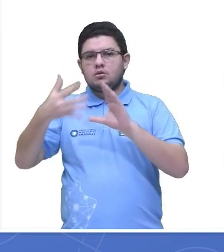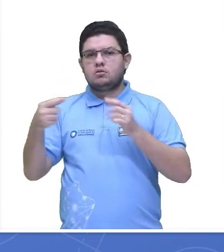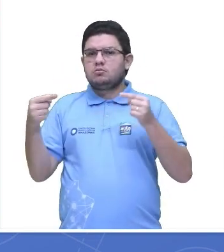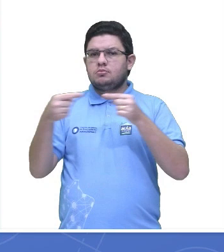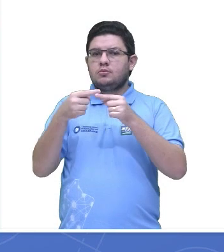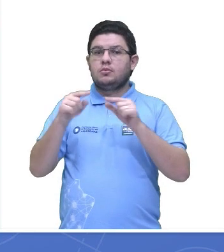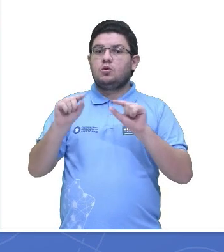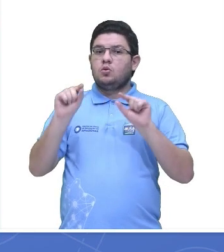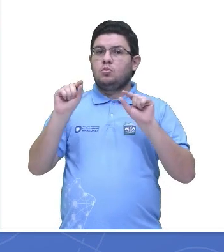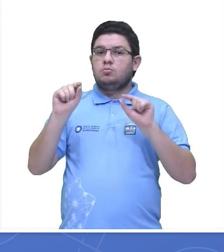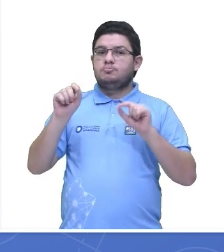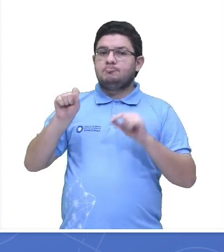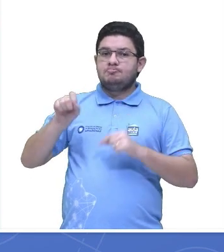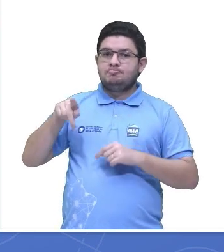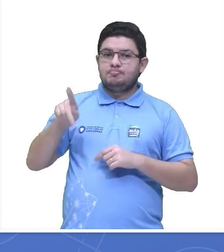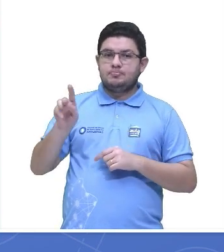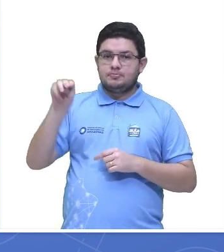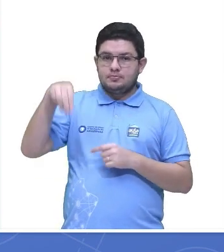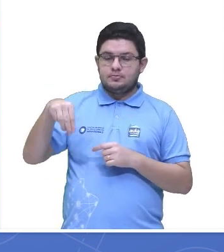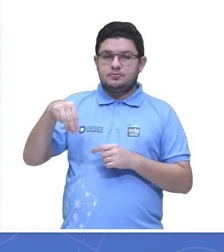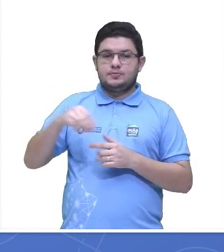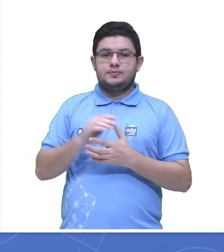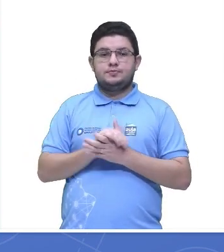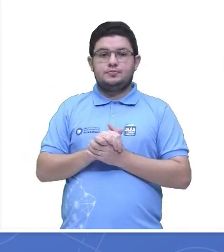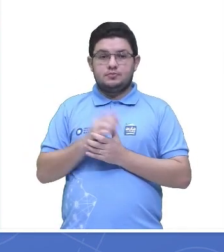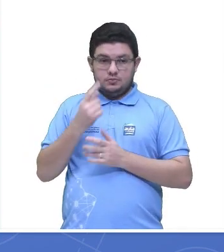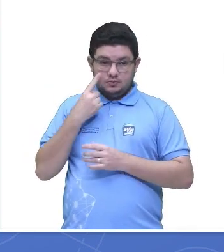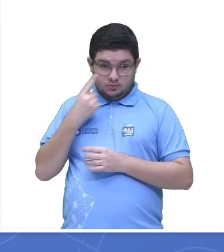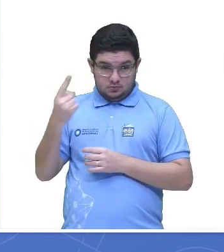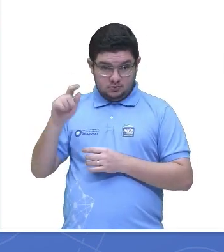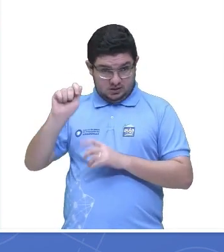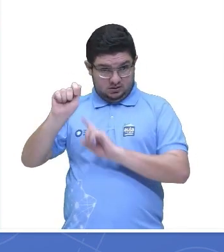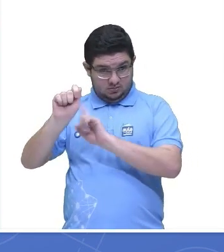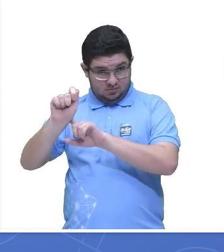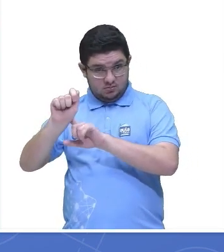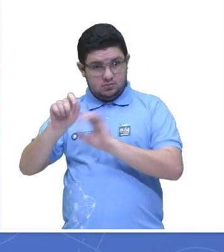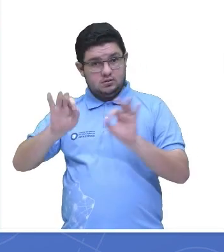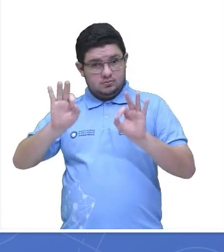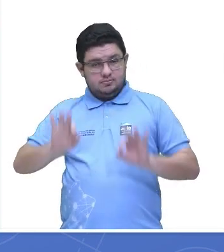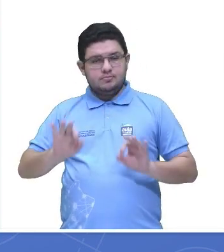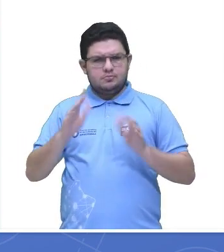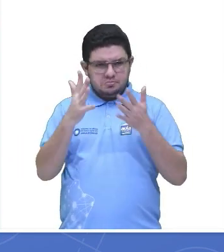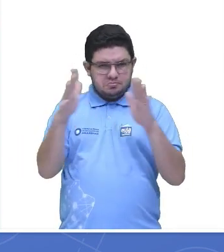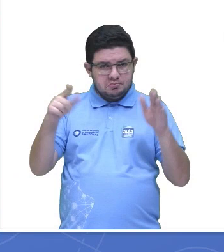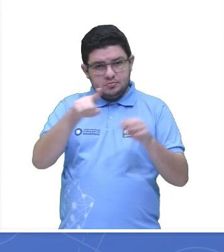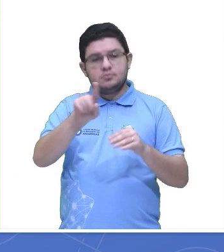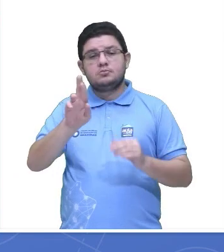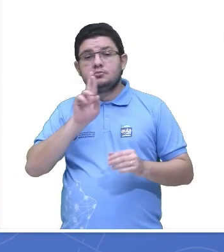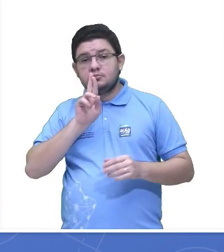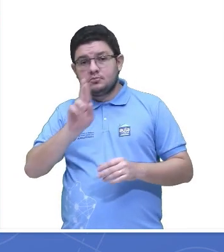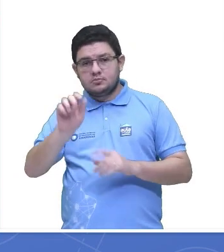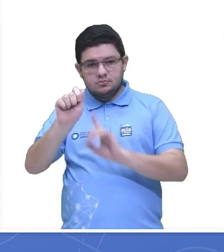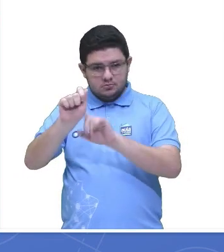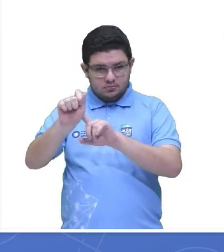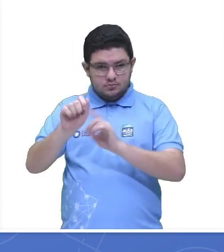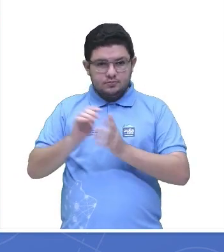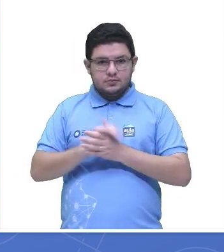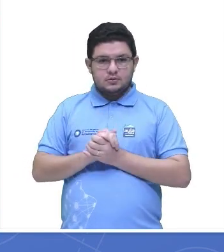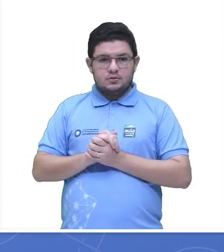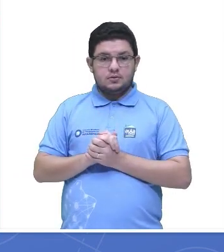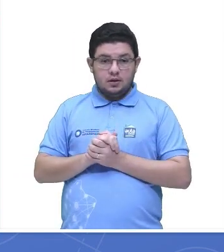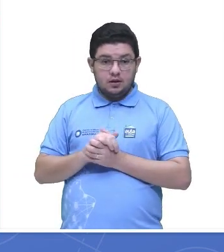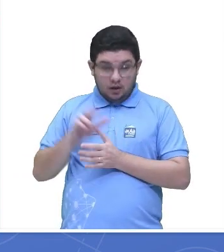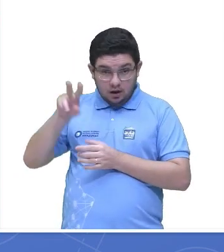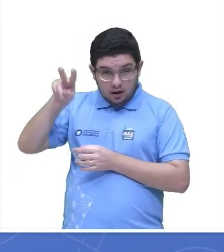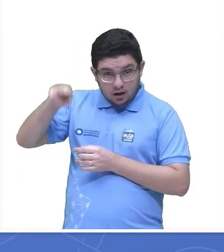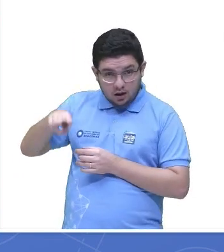cada uma delas. Então, na primeira ali, é a resposta correta, parabéns a quem acertou. lemos primeiro e último parágrafos. Por